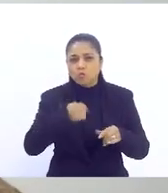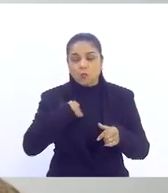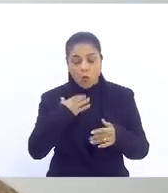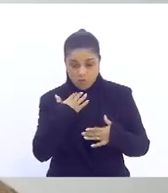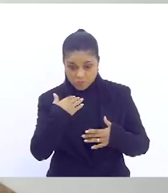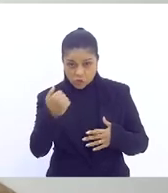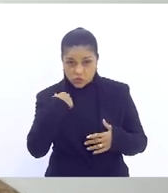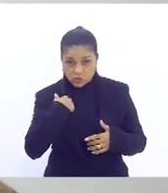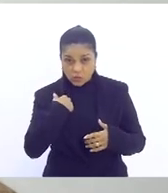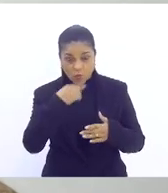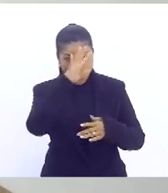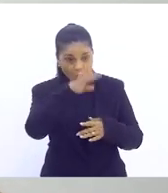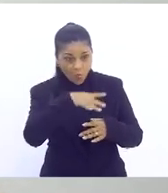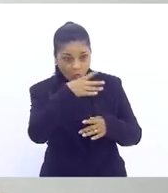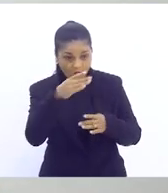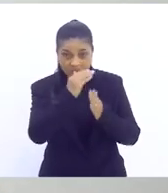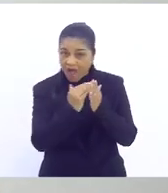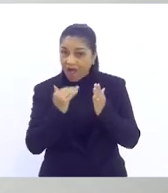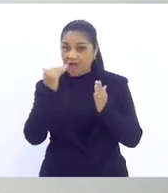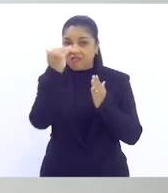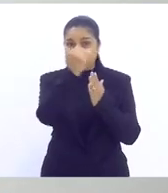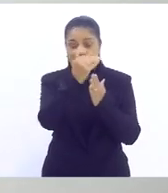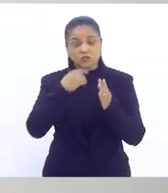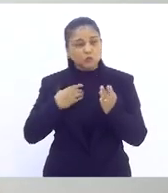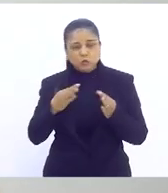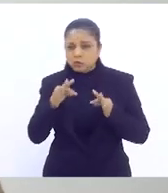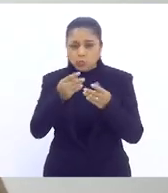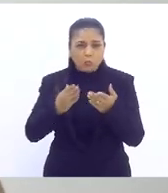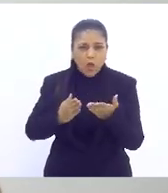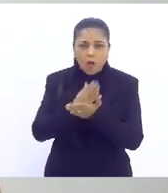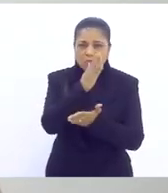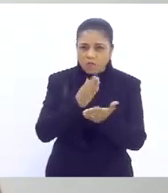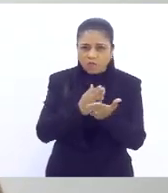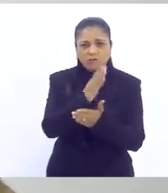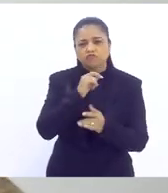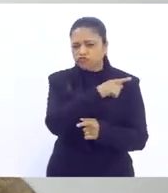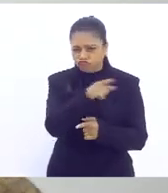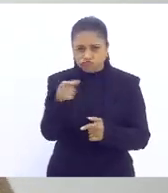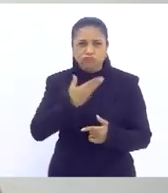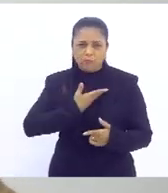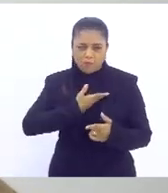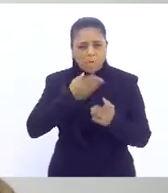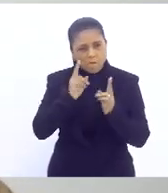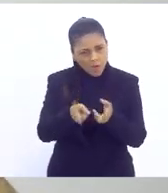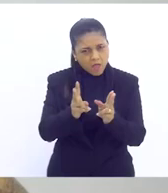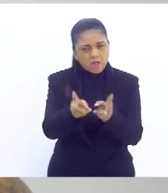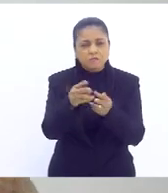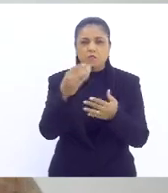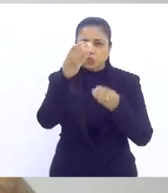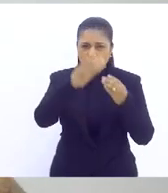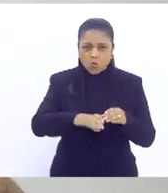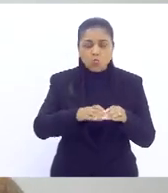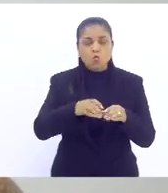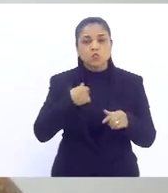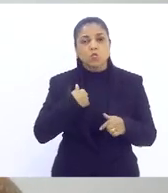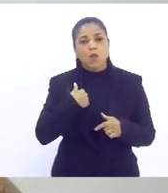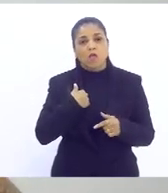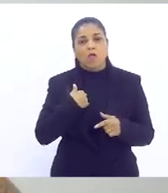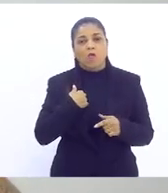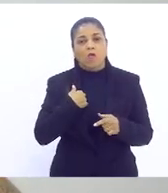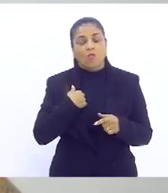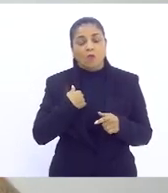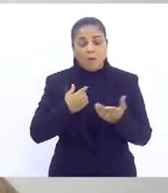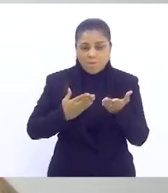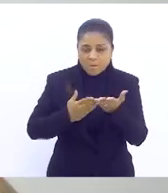fui chamada além do quadro de vagas eu me lembro todos os aprovados né os colegas aqui que são o mesmo concurso não me falha a memória todo mundo